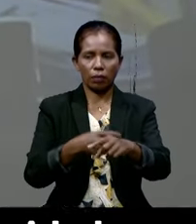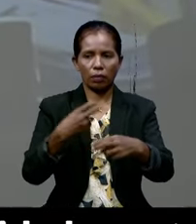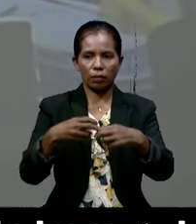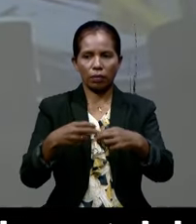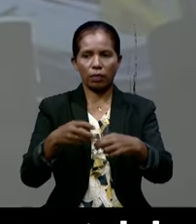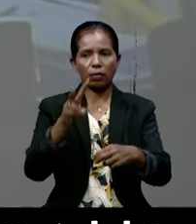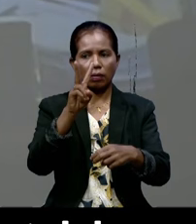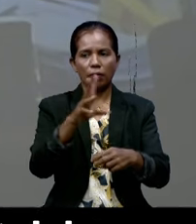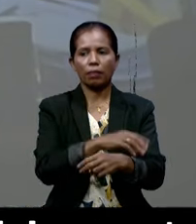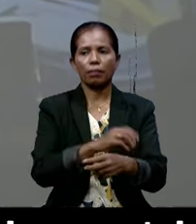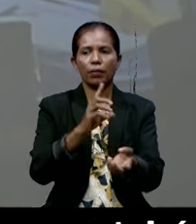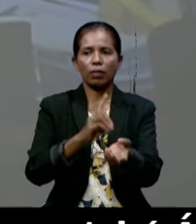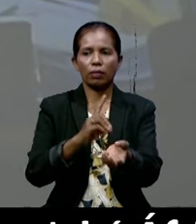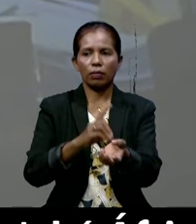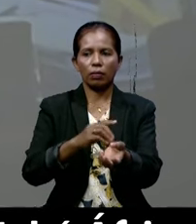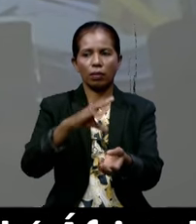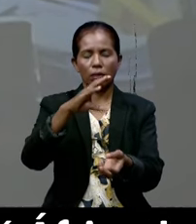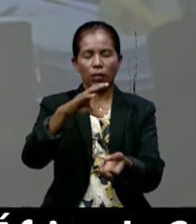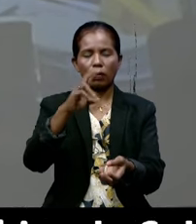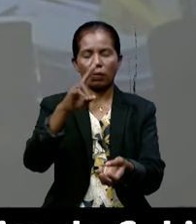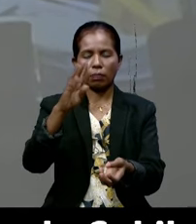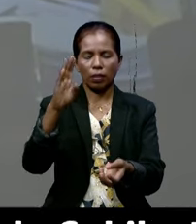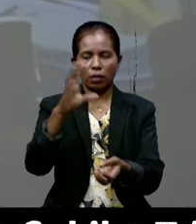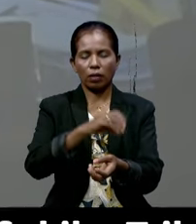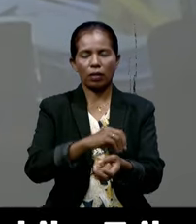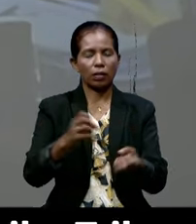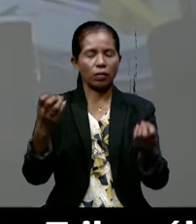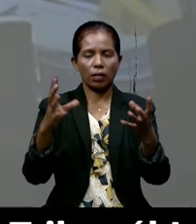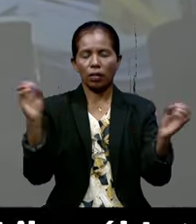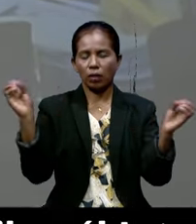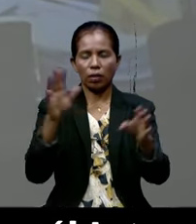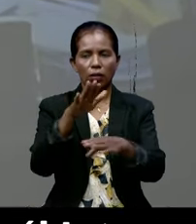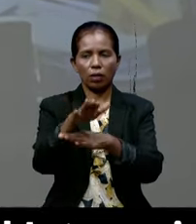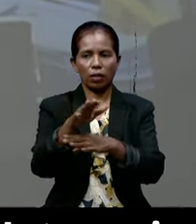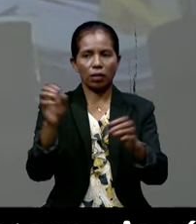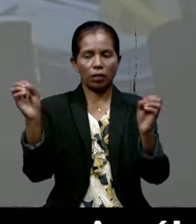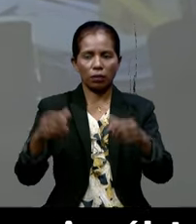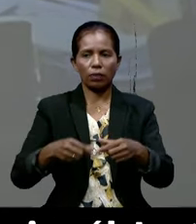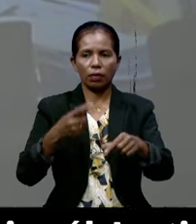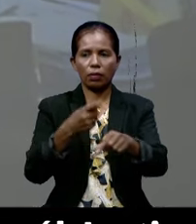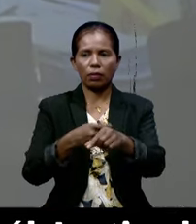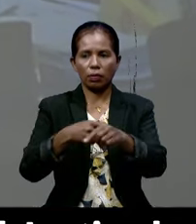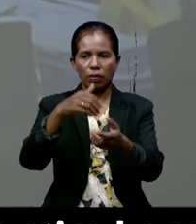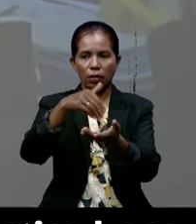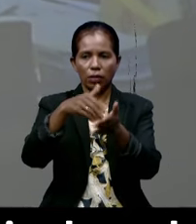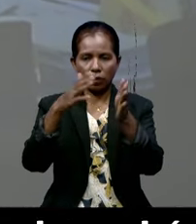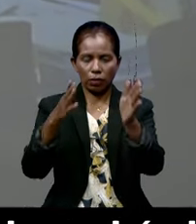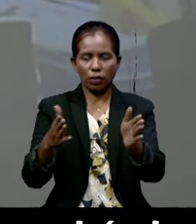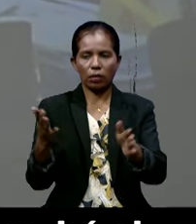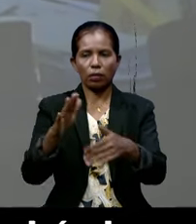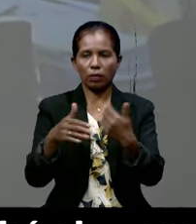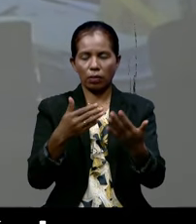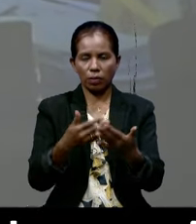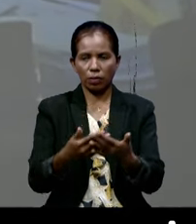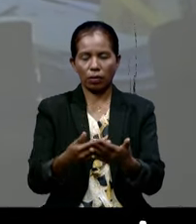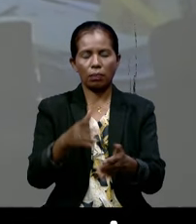Rua, Dr. Cubano Sira, Dalabara, Clorai Clatama Serviço, Tamba Folio Tempo, Banor, Estudante de Medicina Sira.